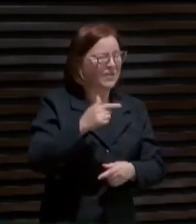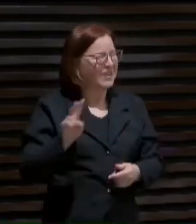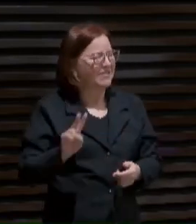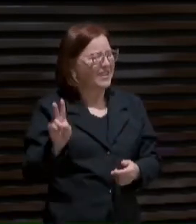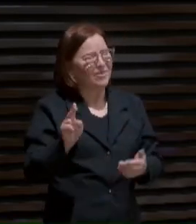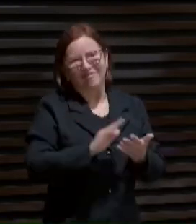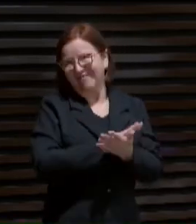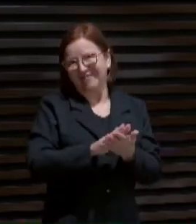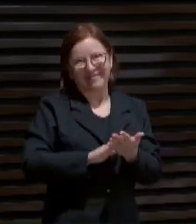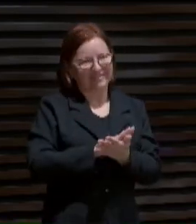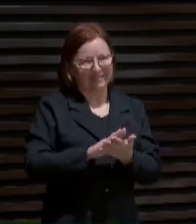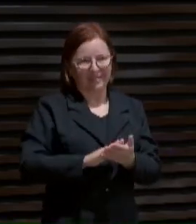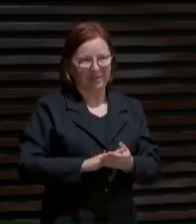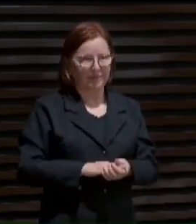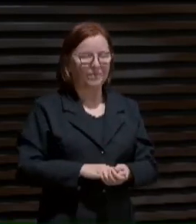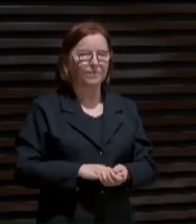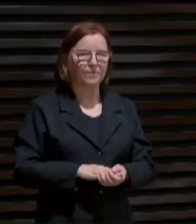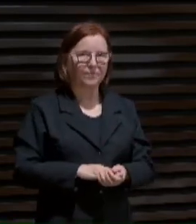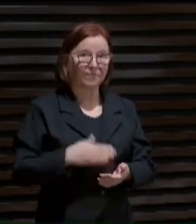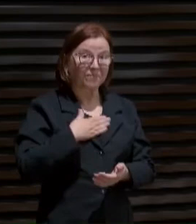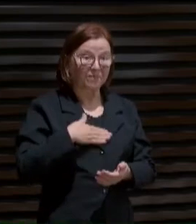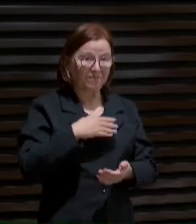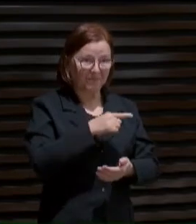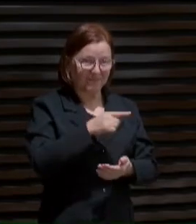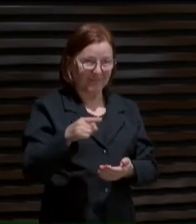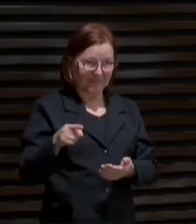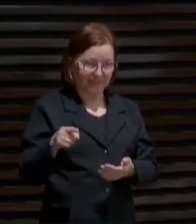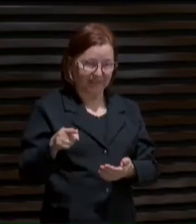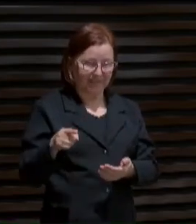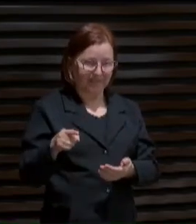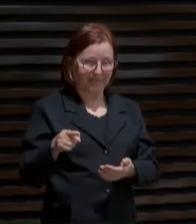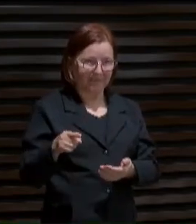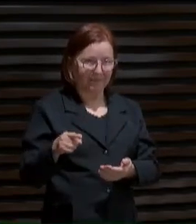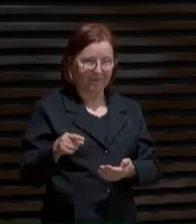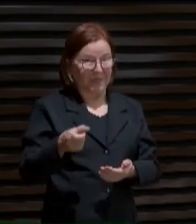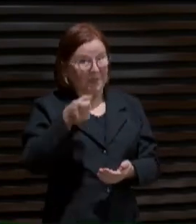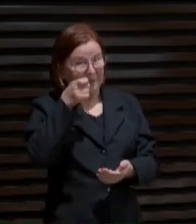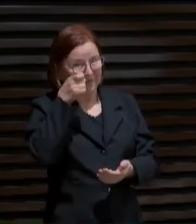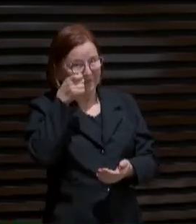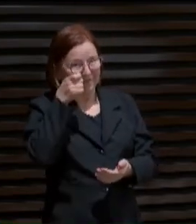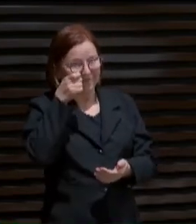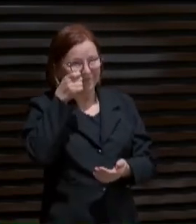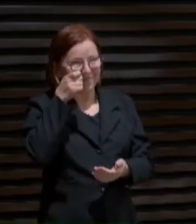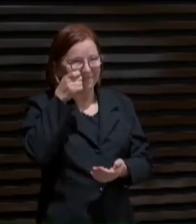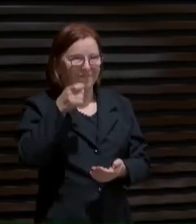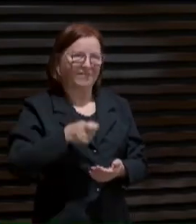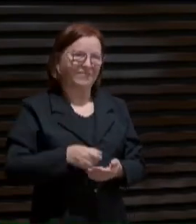algum Oi eu gostaria que você é cada parágrafo prestasse atenção